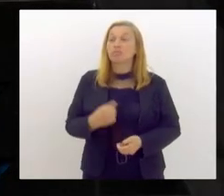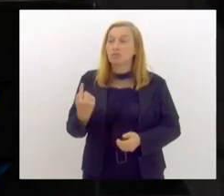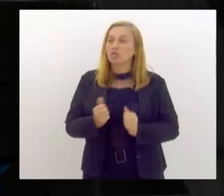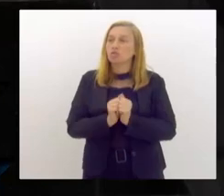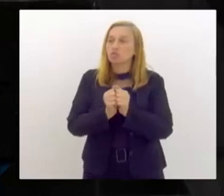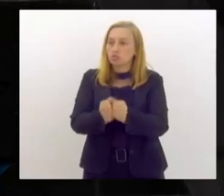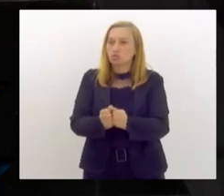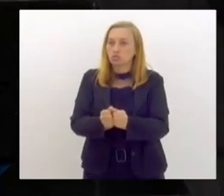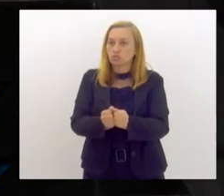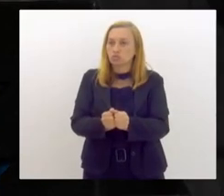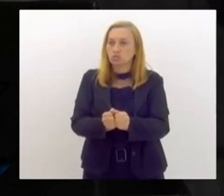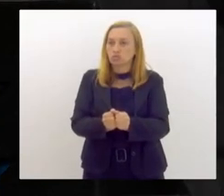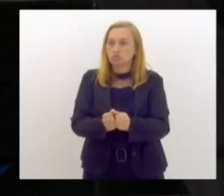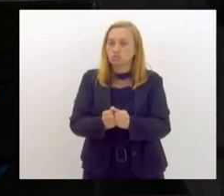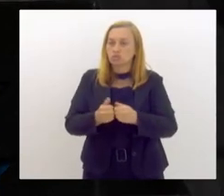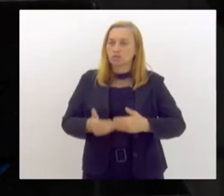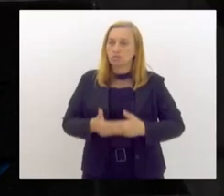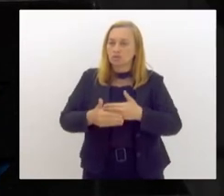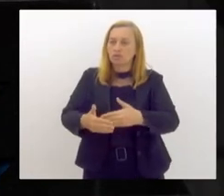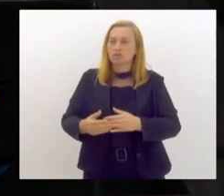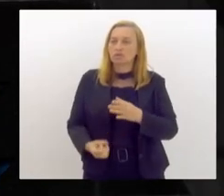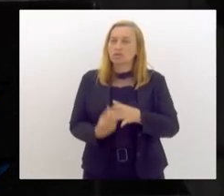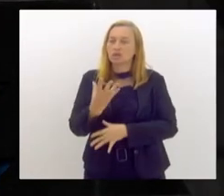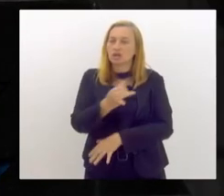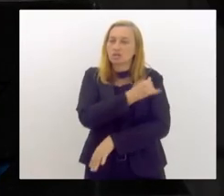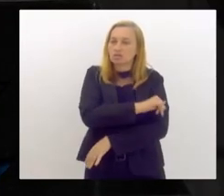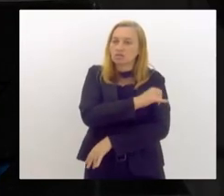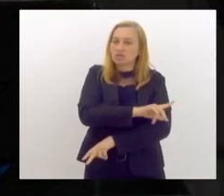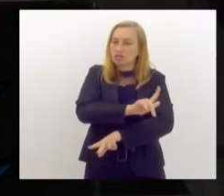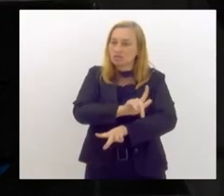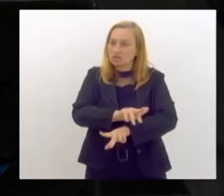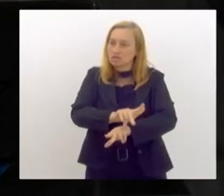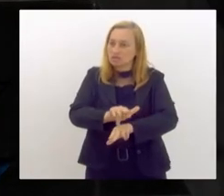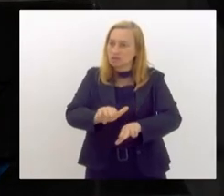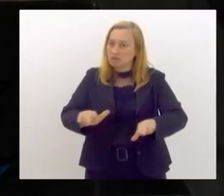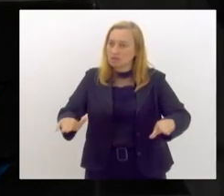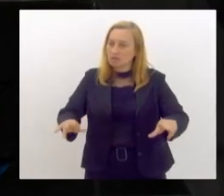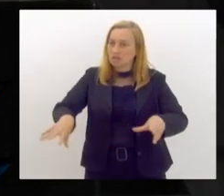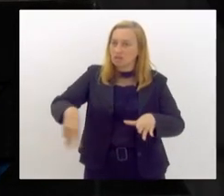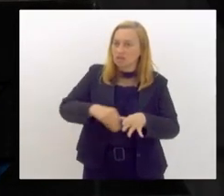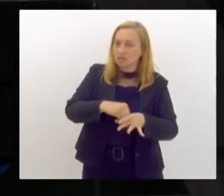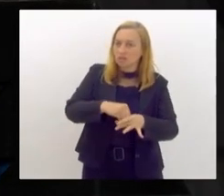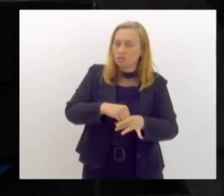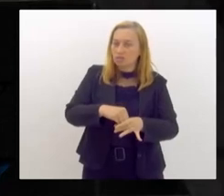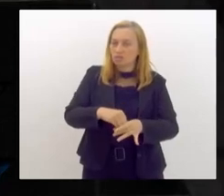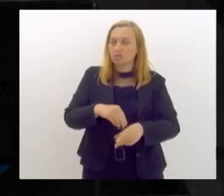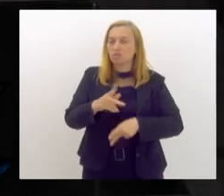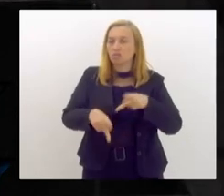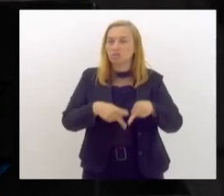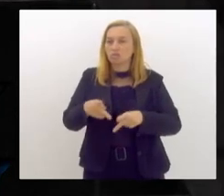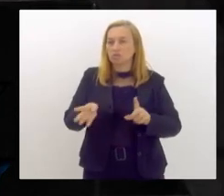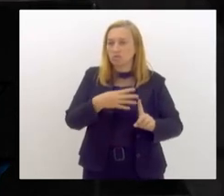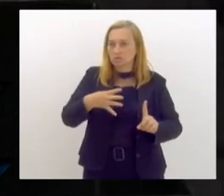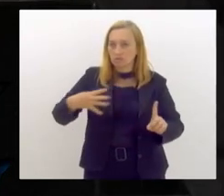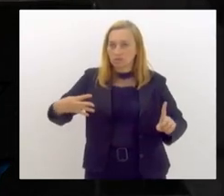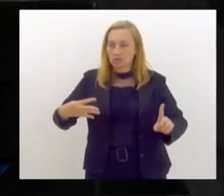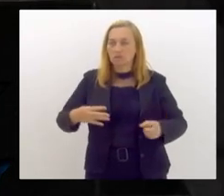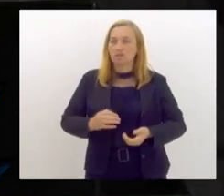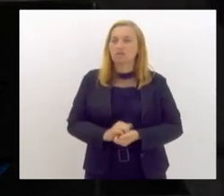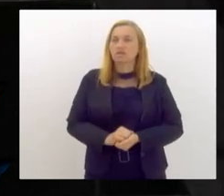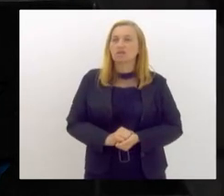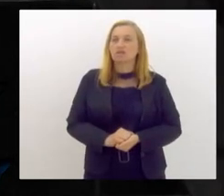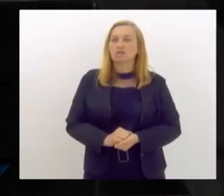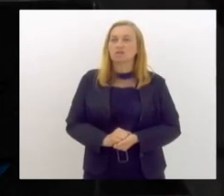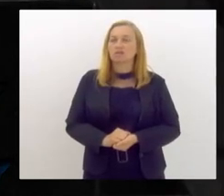juntas e juntos, avante para construir um Rio de Janeiro diverso, que inclua a população LGBTQIA+, e